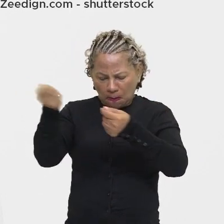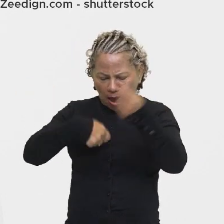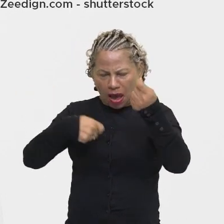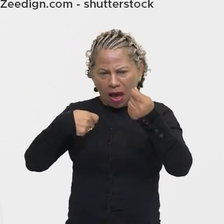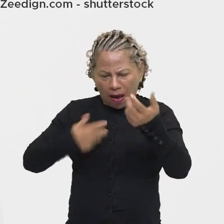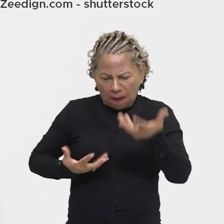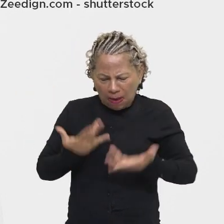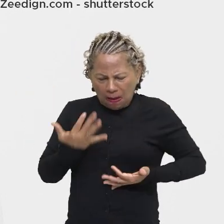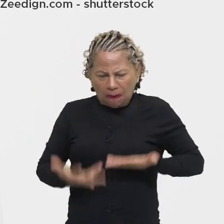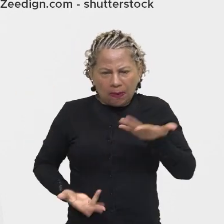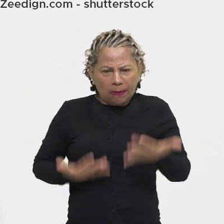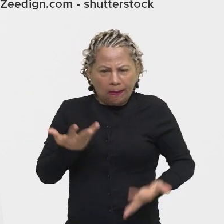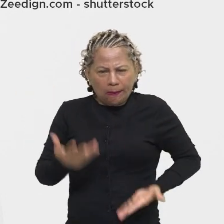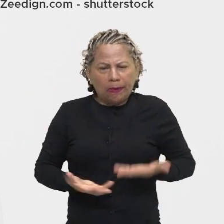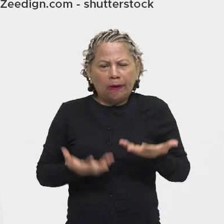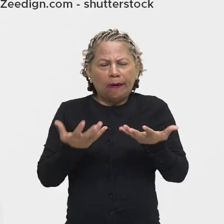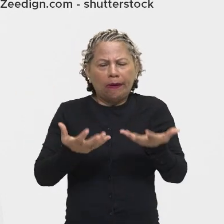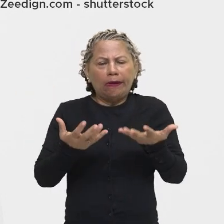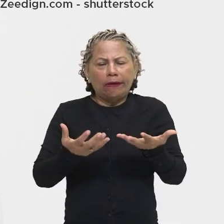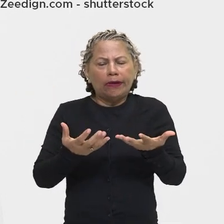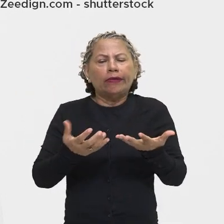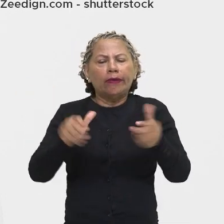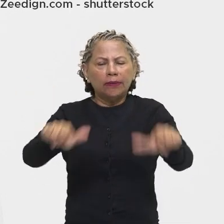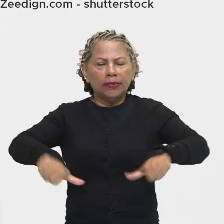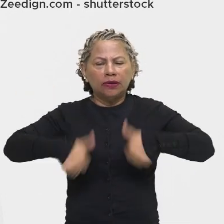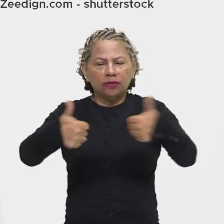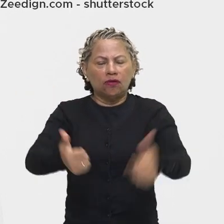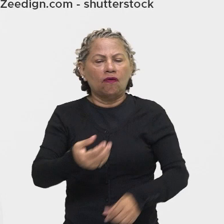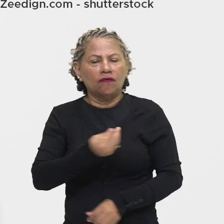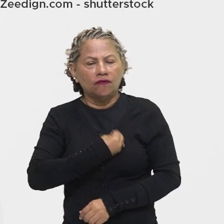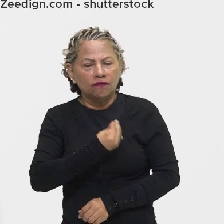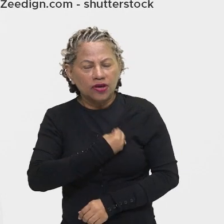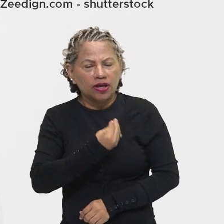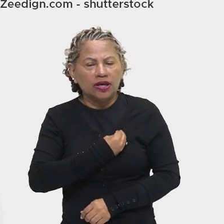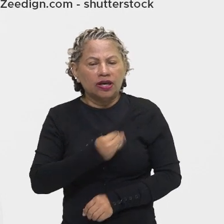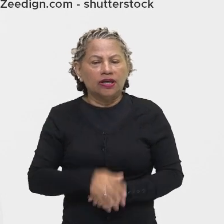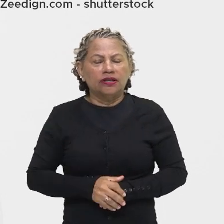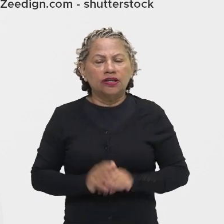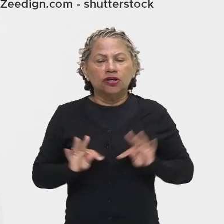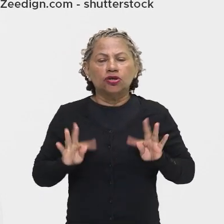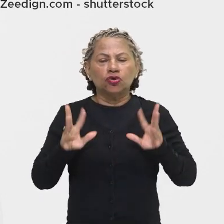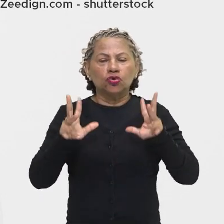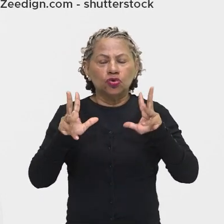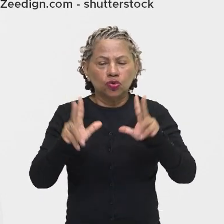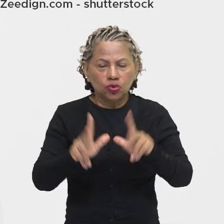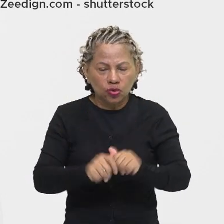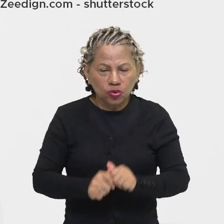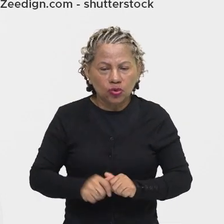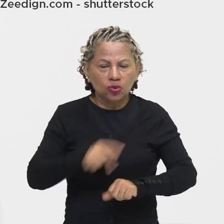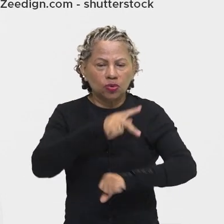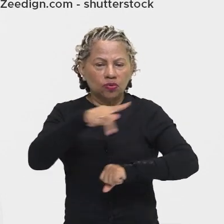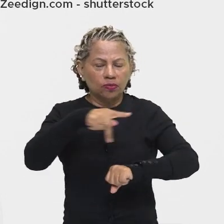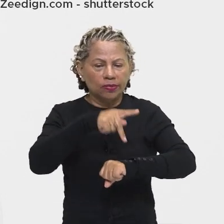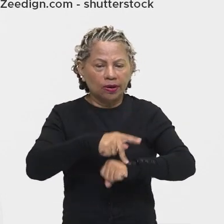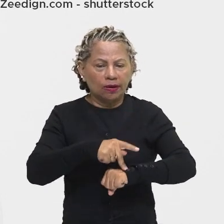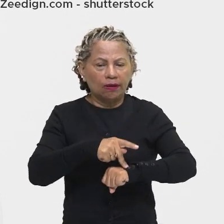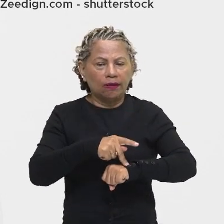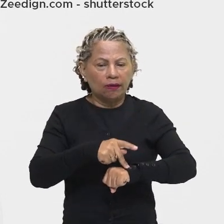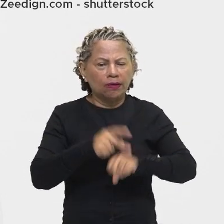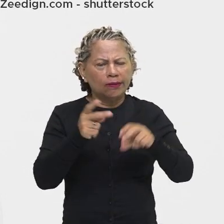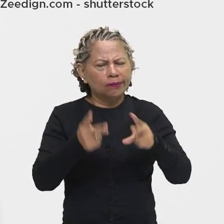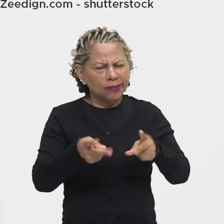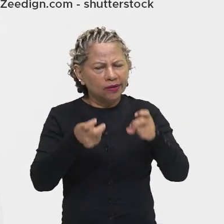por melhorias de condições de vida. Esse ato despertou em todo o país um desejo de mudança